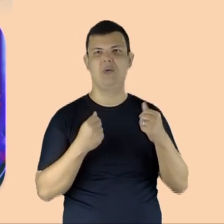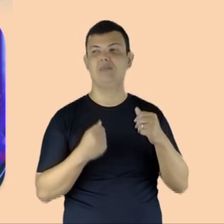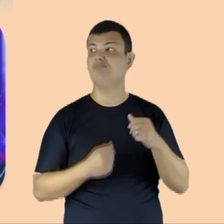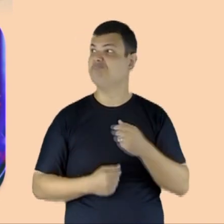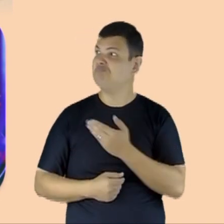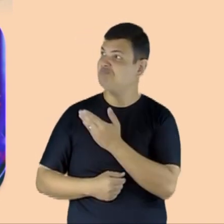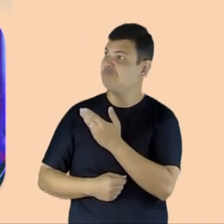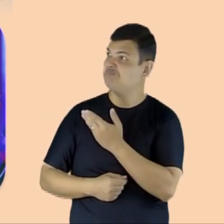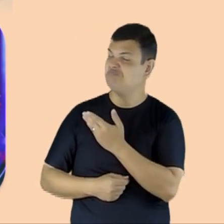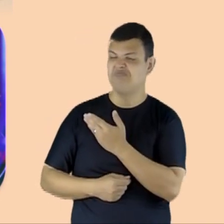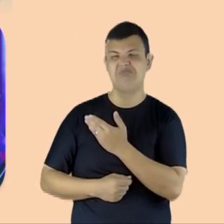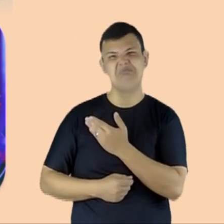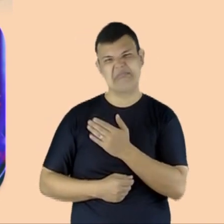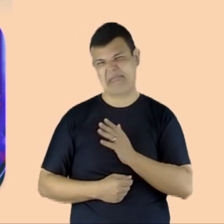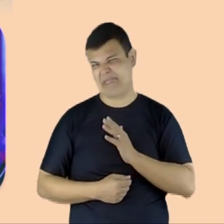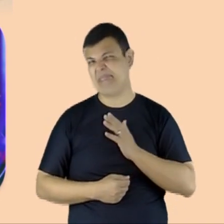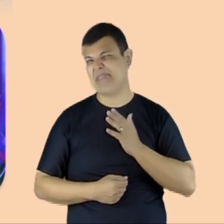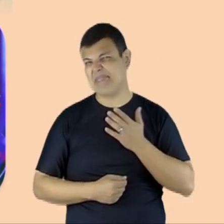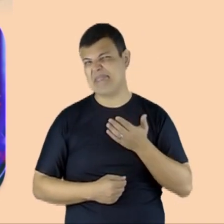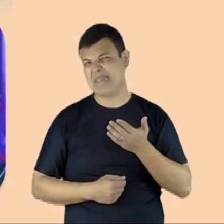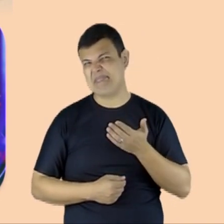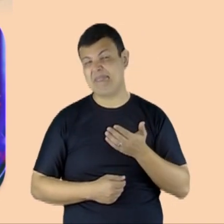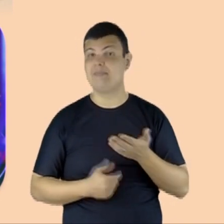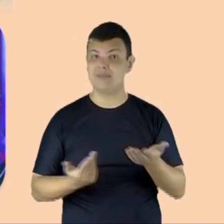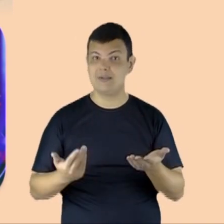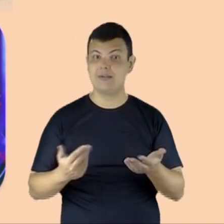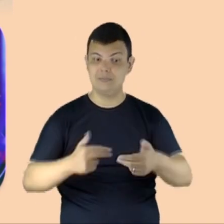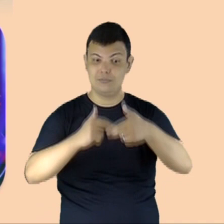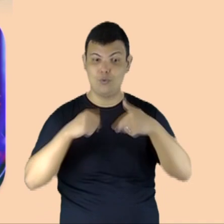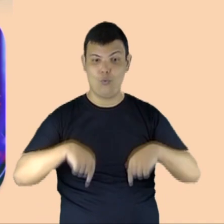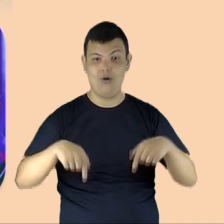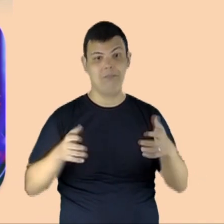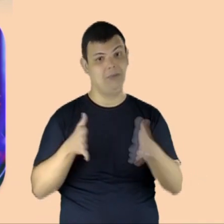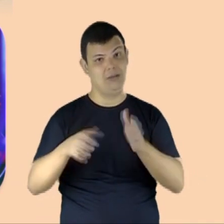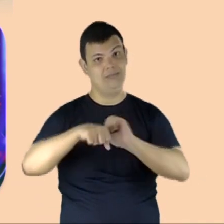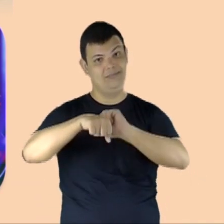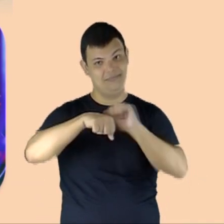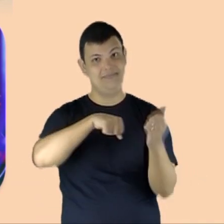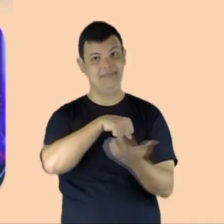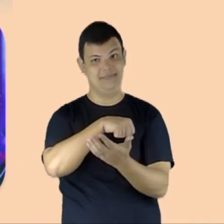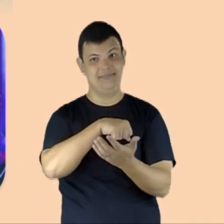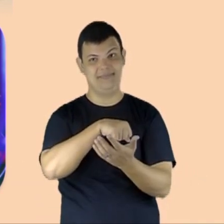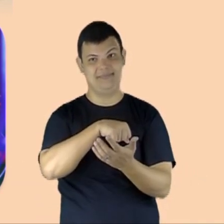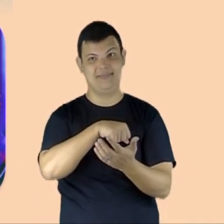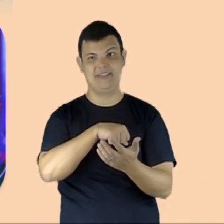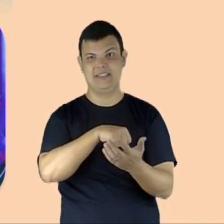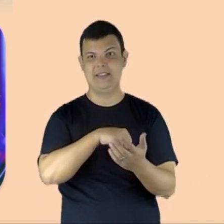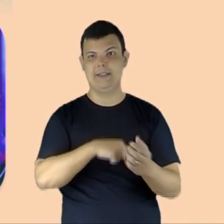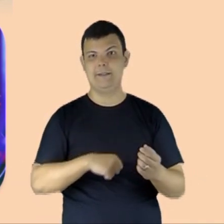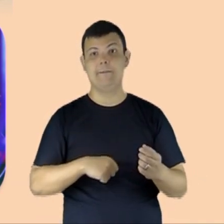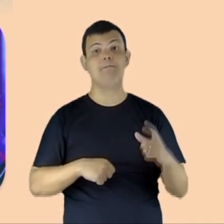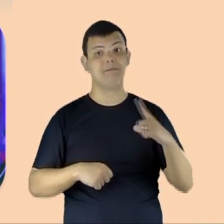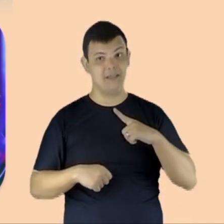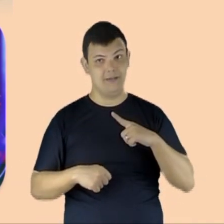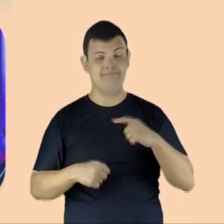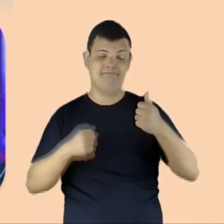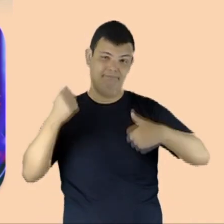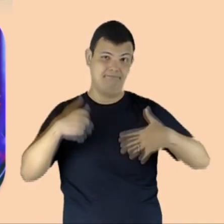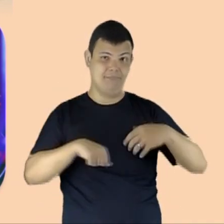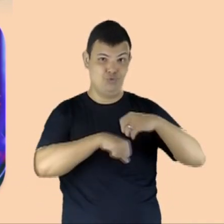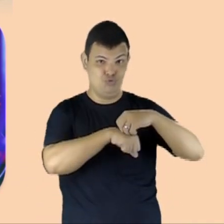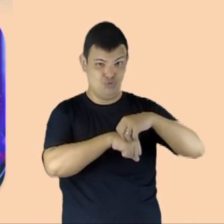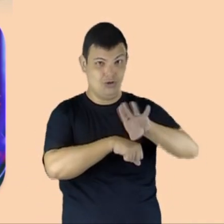imagem. Então, já que a gente também está nesse momento de pandemia, nada mais, vamos dizer assim, conveniente também